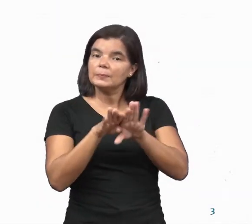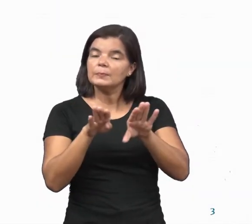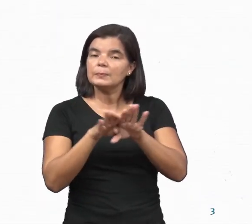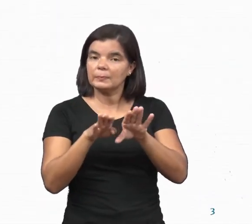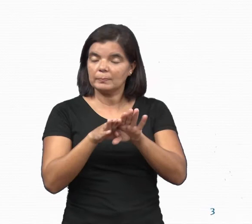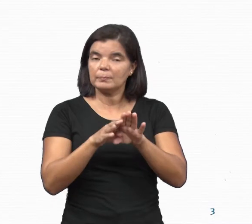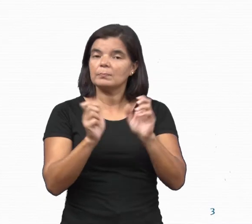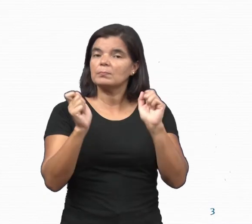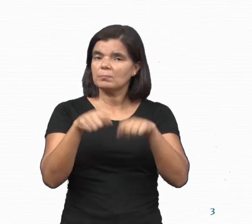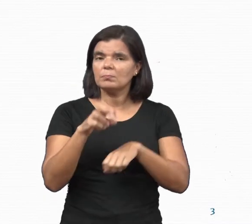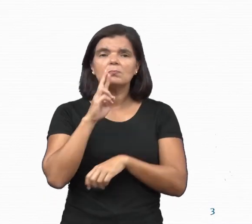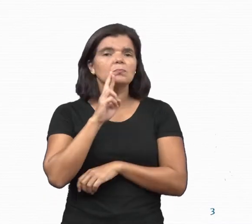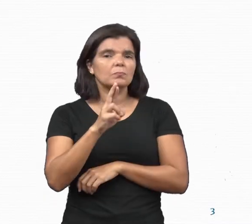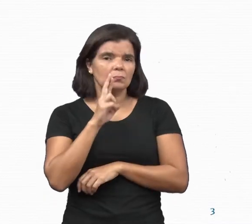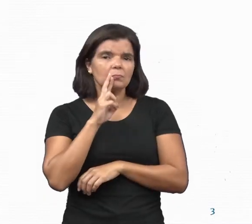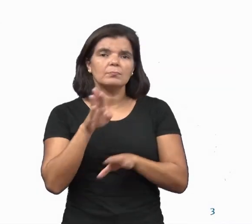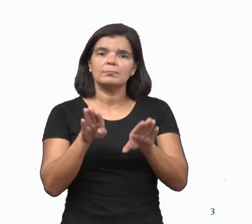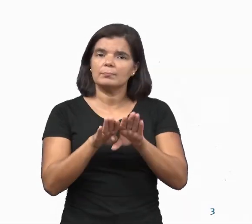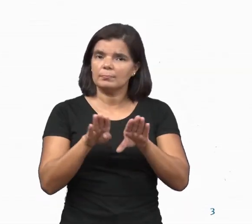a gente pode resolver também